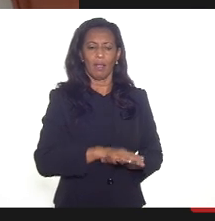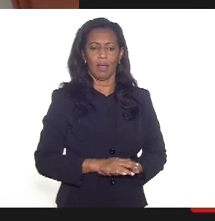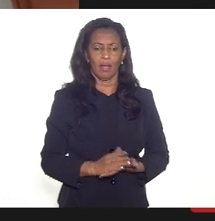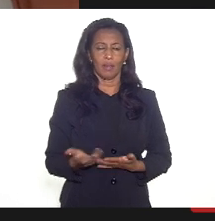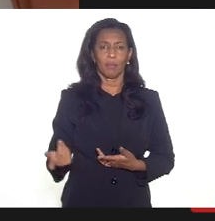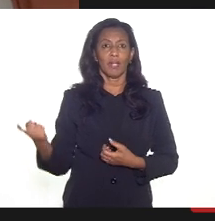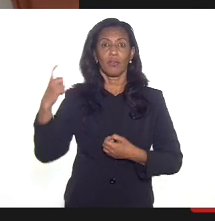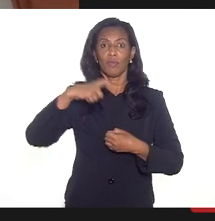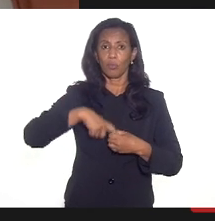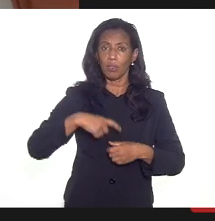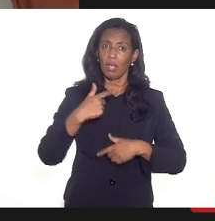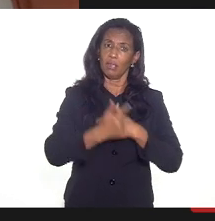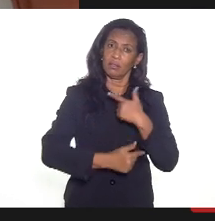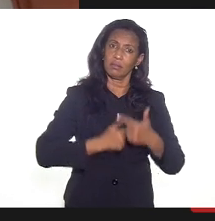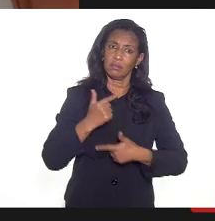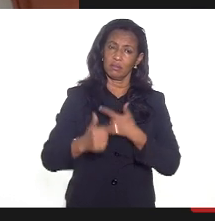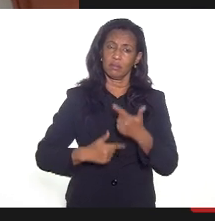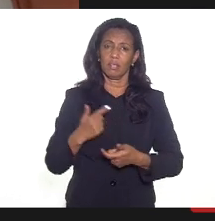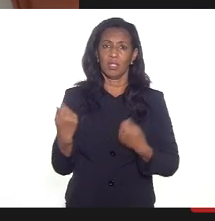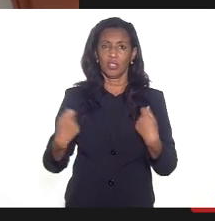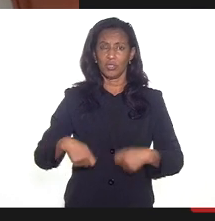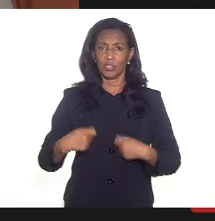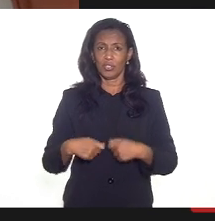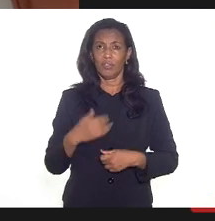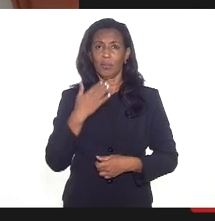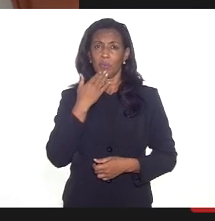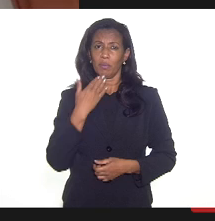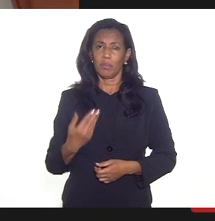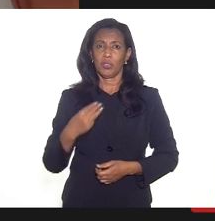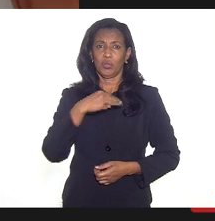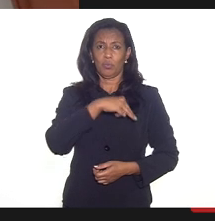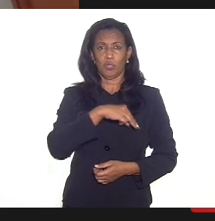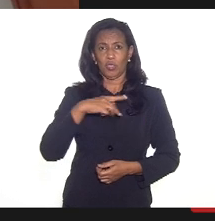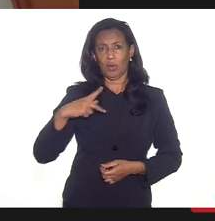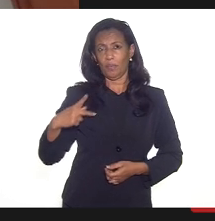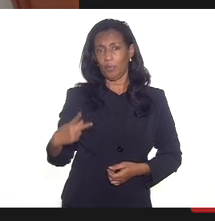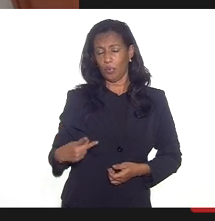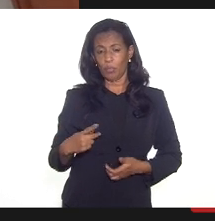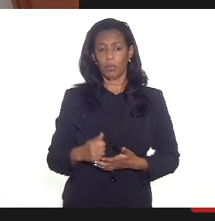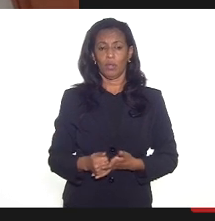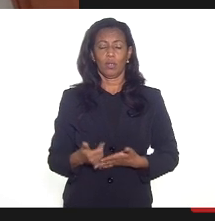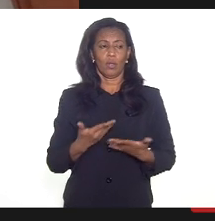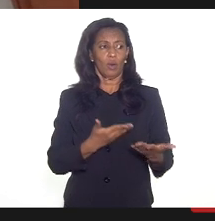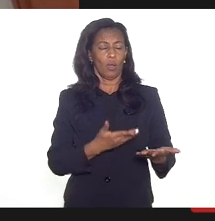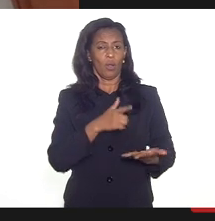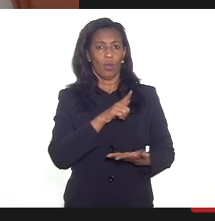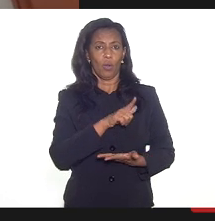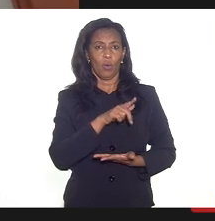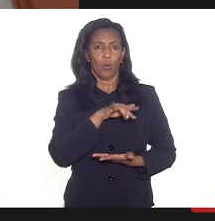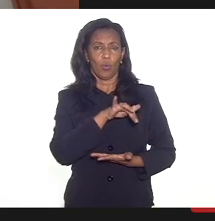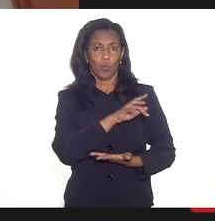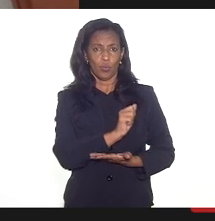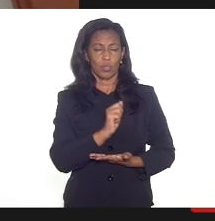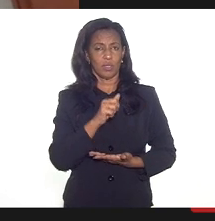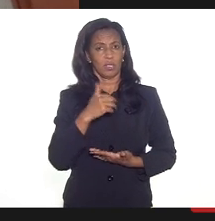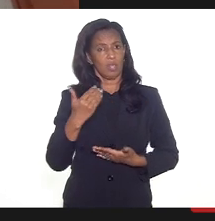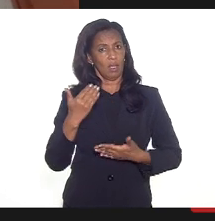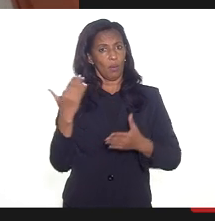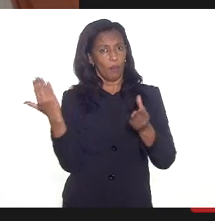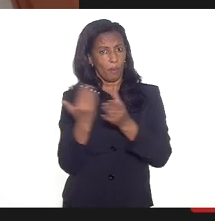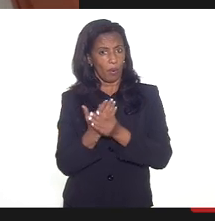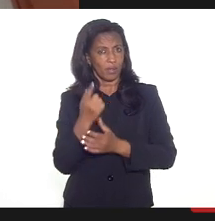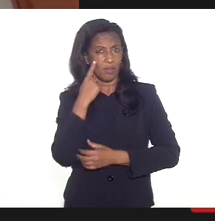voltassem a funcionar. Nós tivemos que acionar o Ministério Público, a nossa querida Lúcia Luísio, que acompanhou esse processo